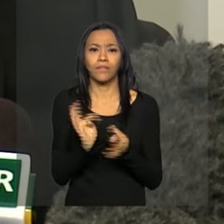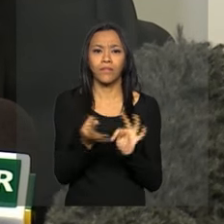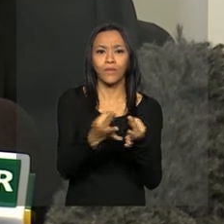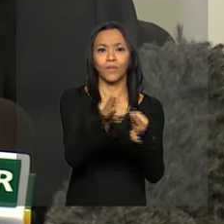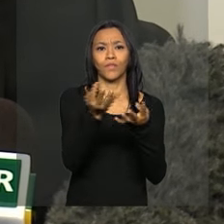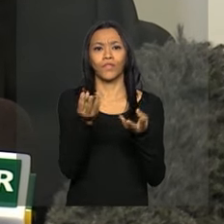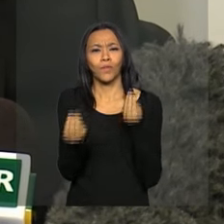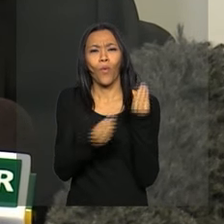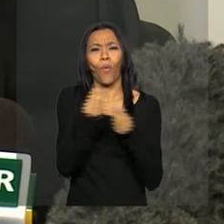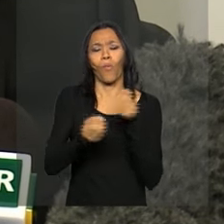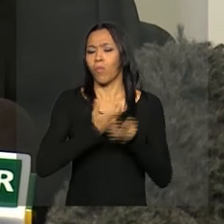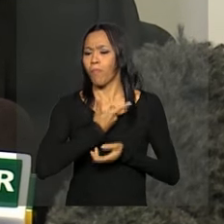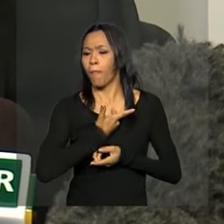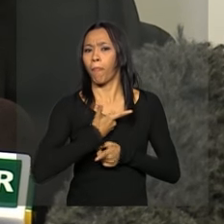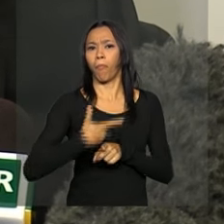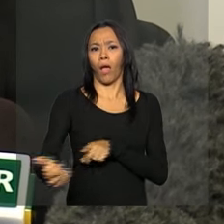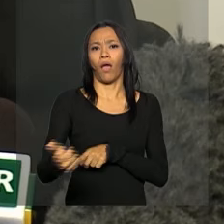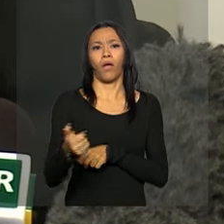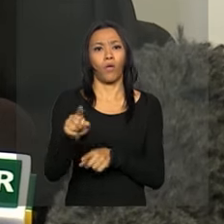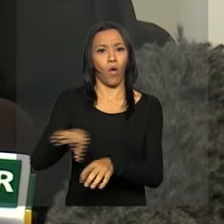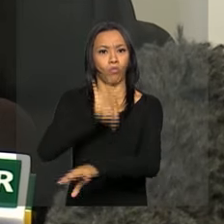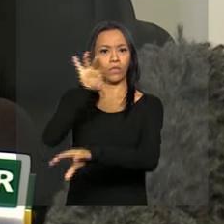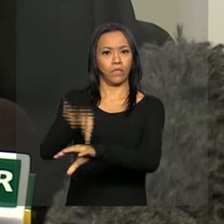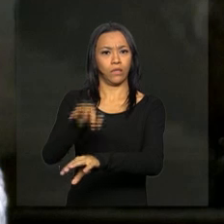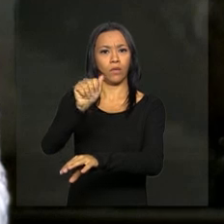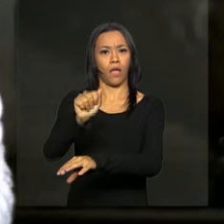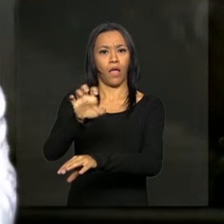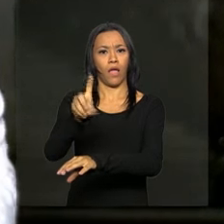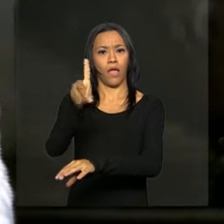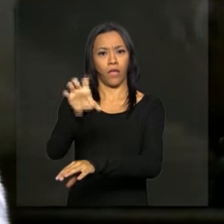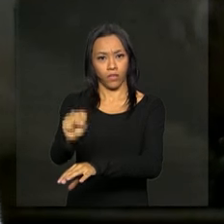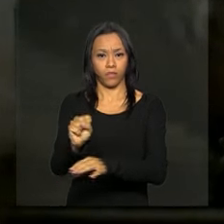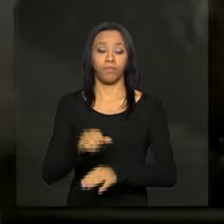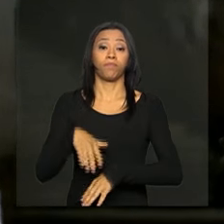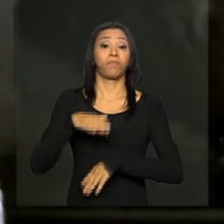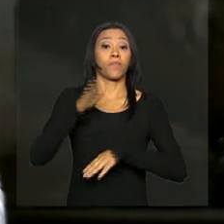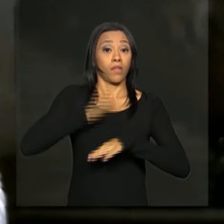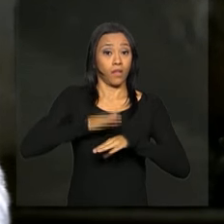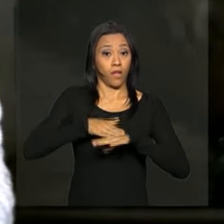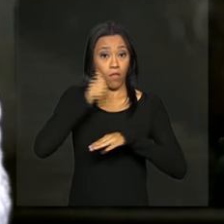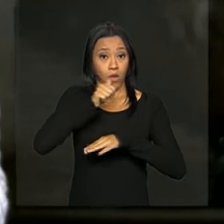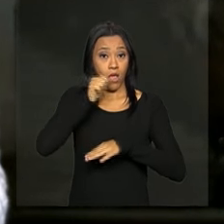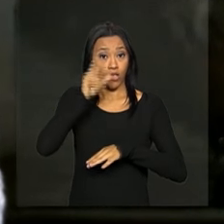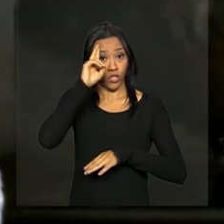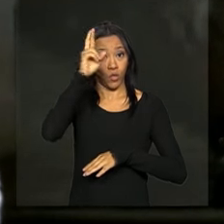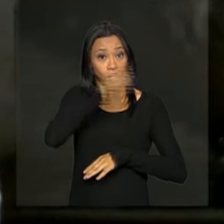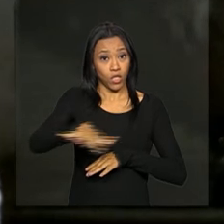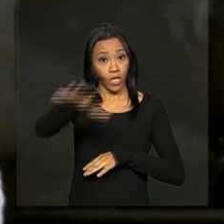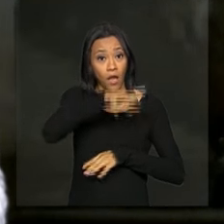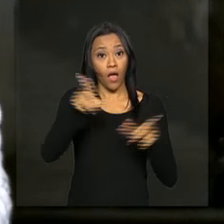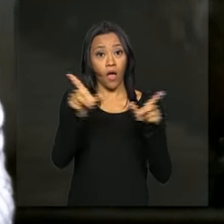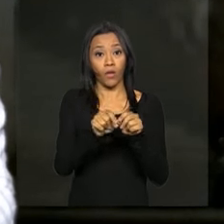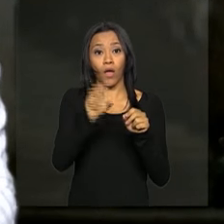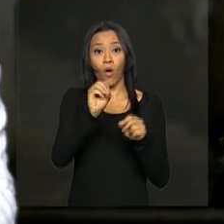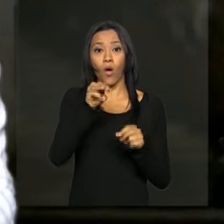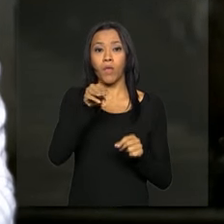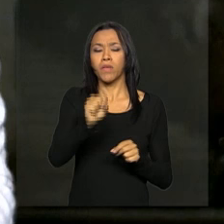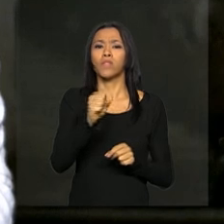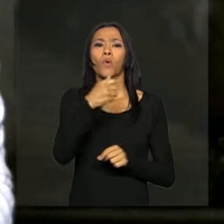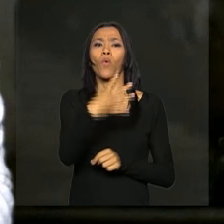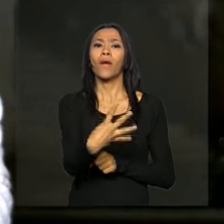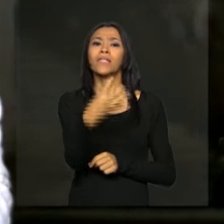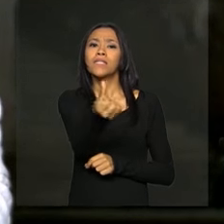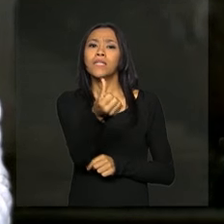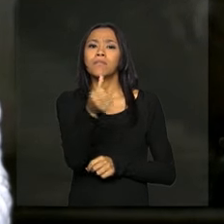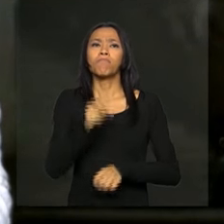para combater o mosquito Aedes aegypti. Segundo a diretora-geral da OMS, 46 países já